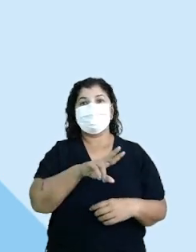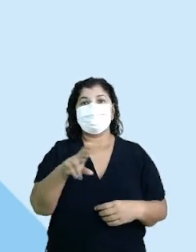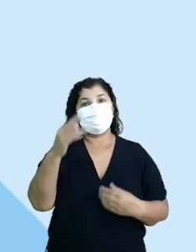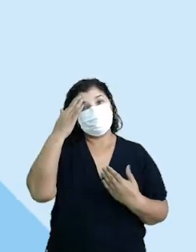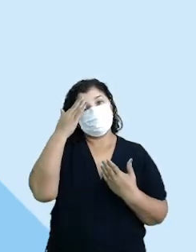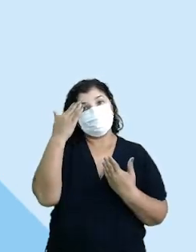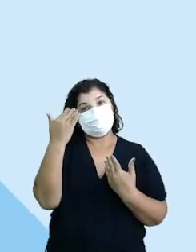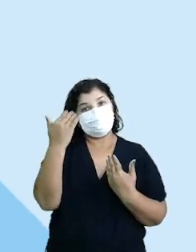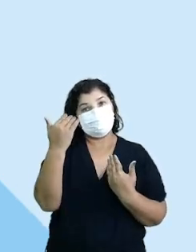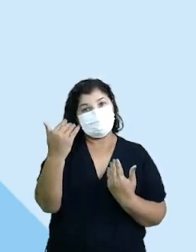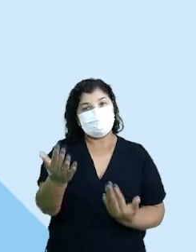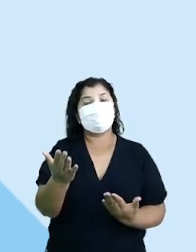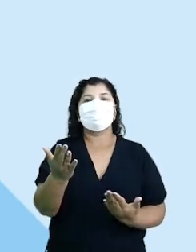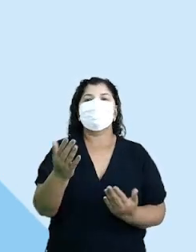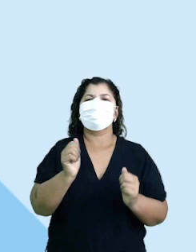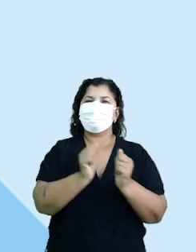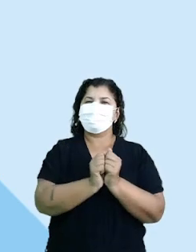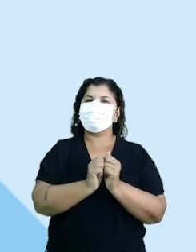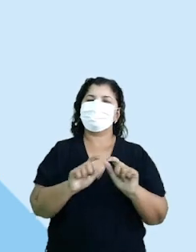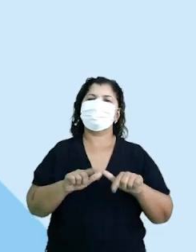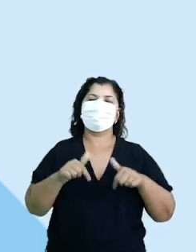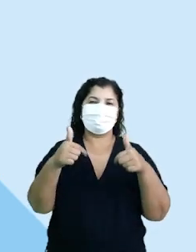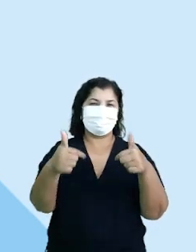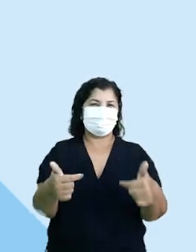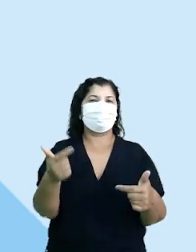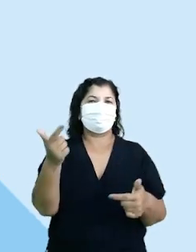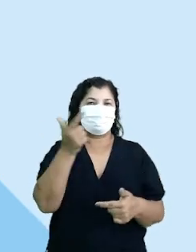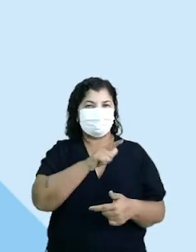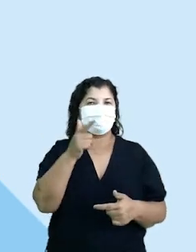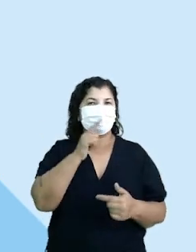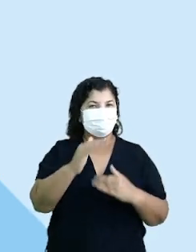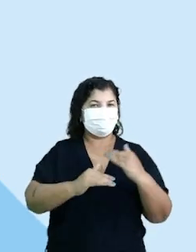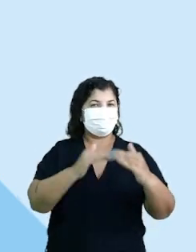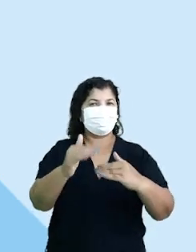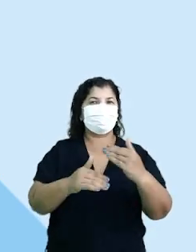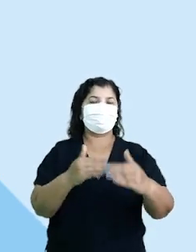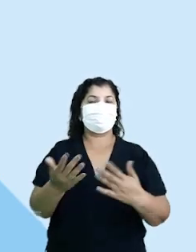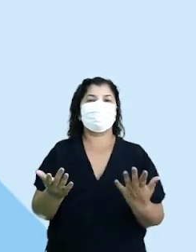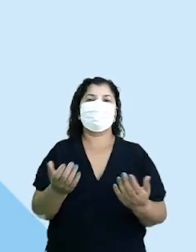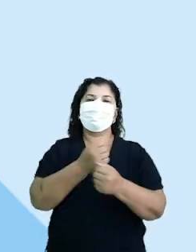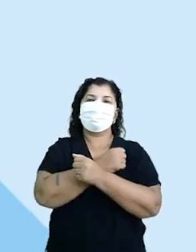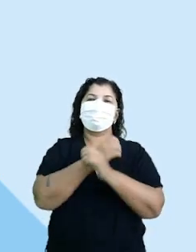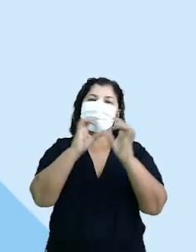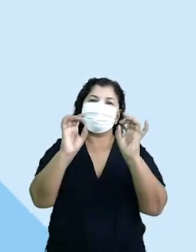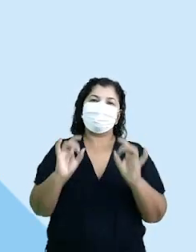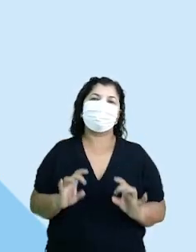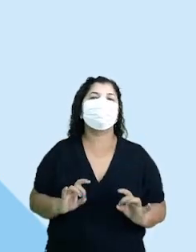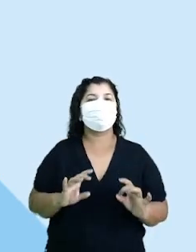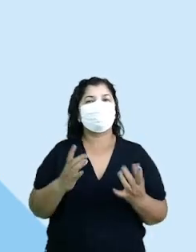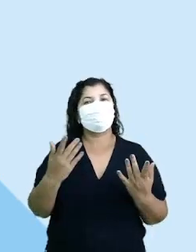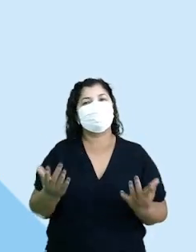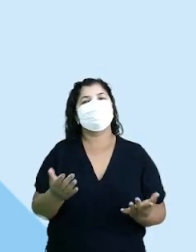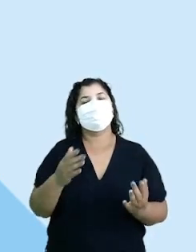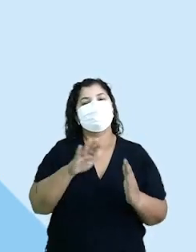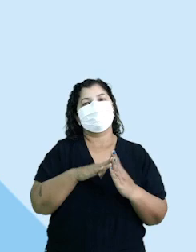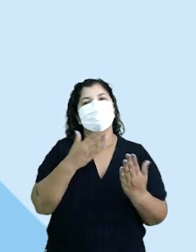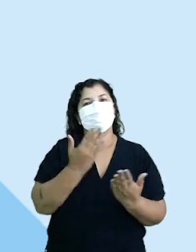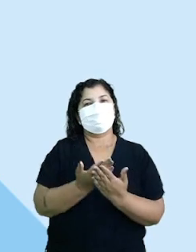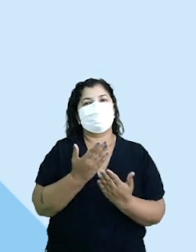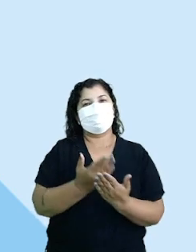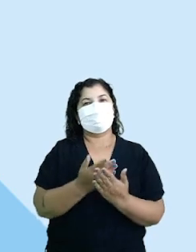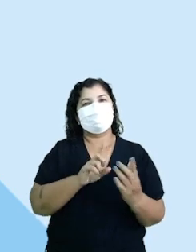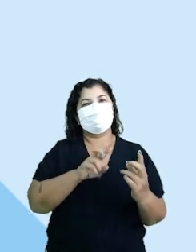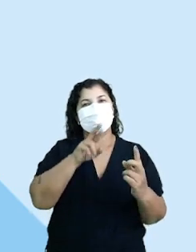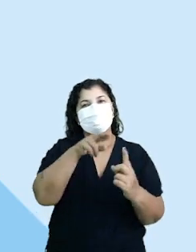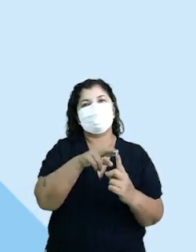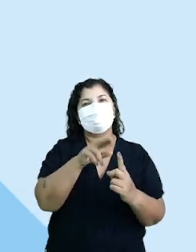juntos conseguimos ir muito mais longe, conseguimos avançar muito mais. Queria deixar um abraço especial aí para a minha escola de referência, o Amauri